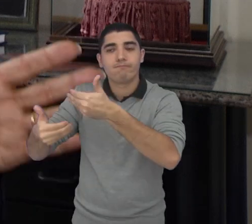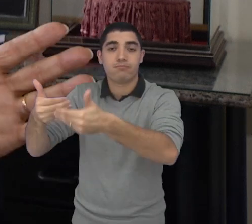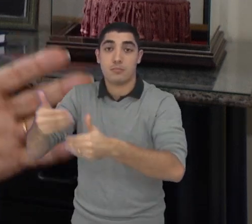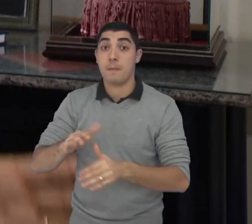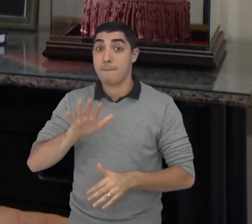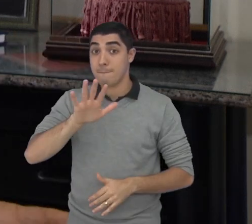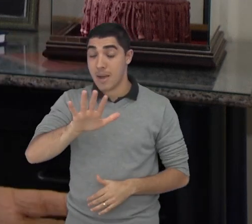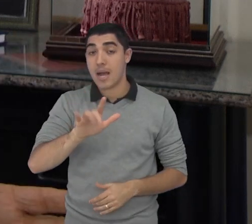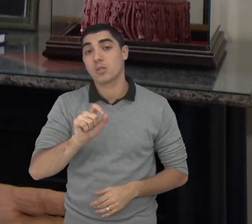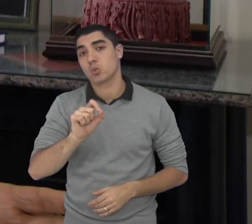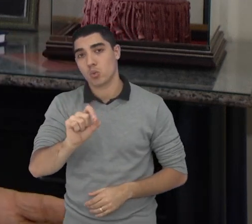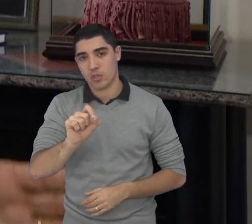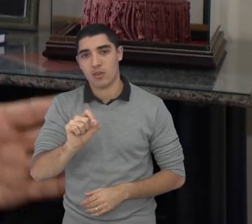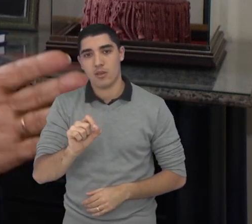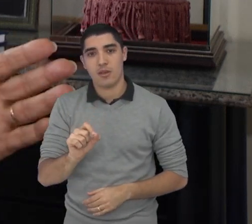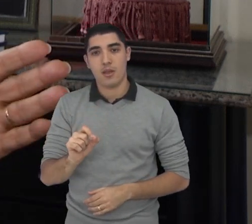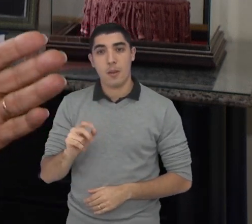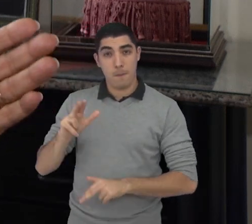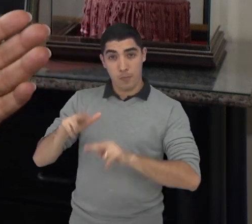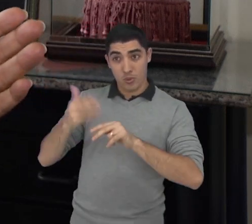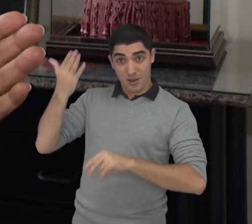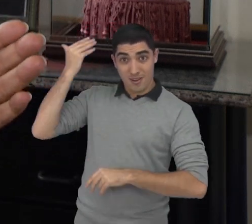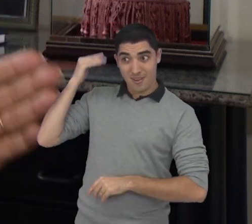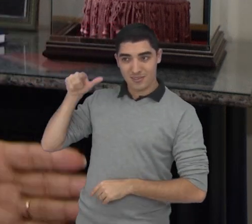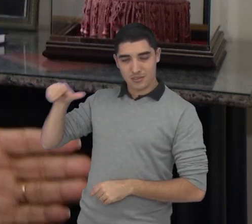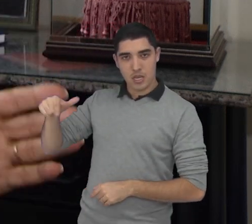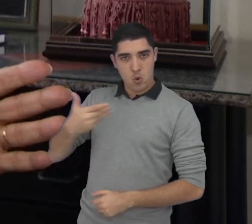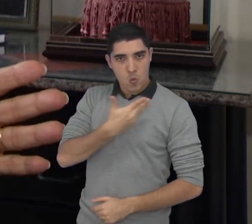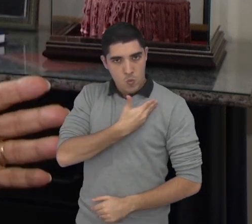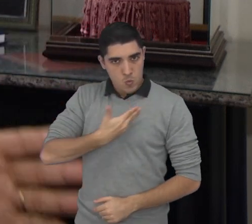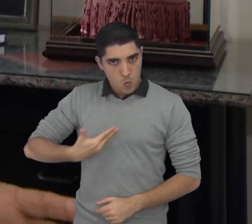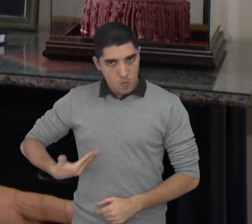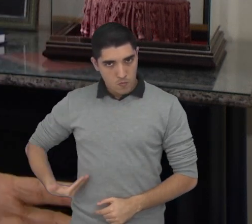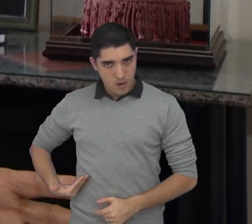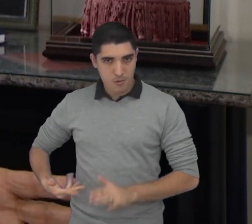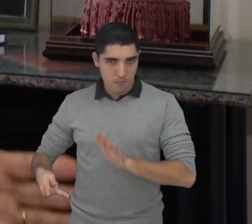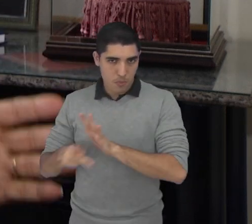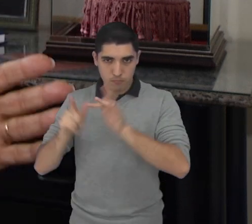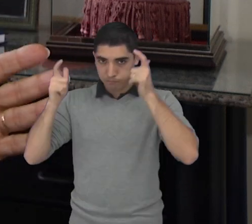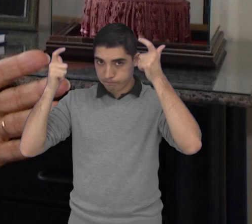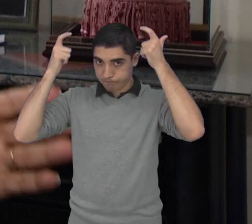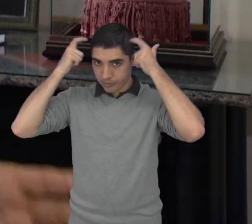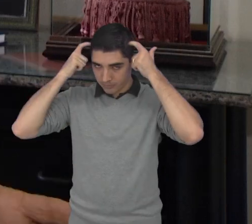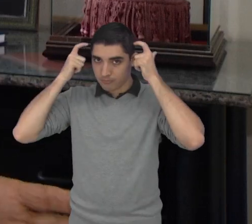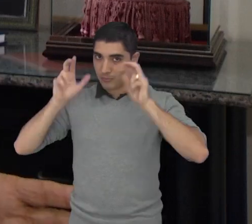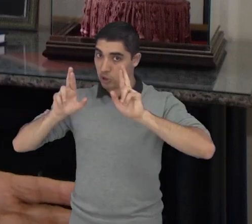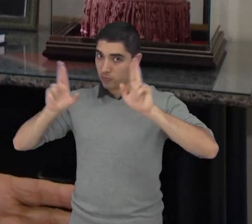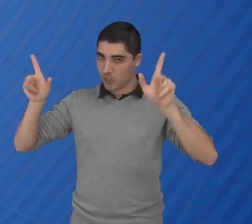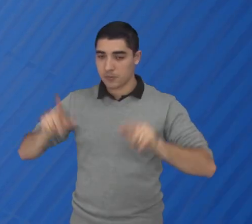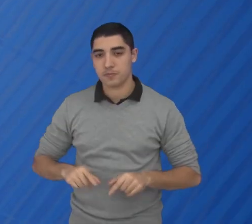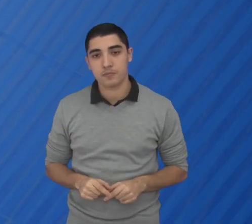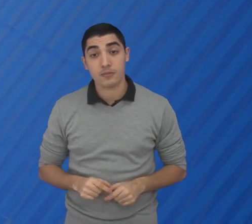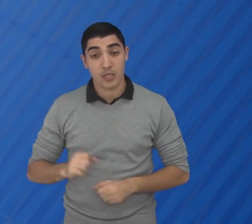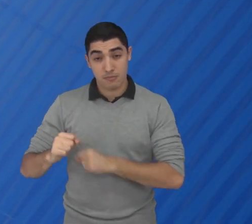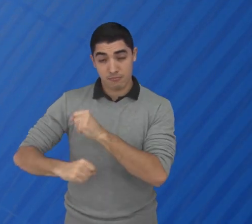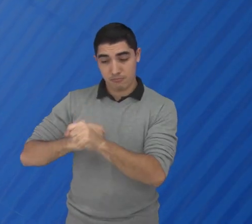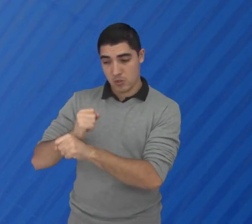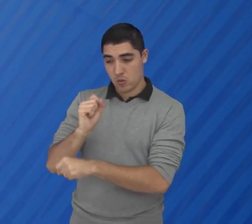saber, dentro de uma forma de governo monárquica.